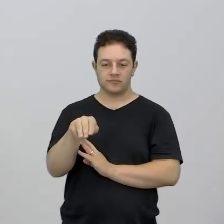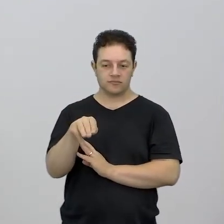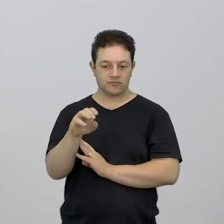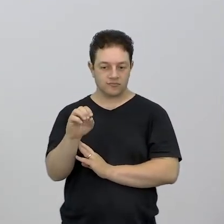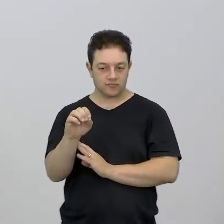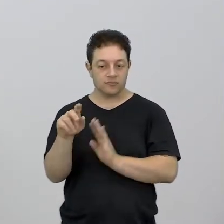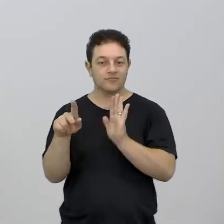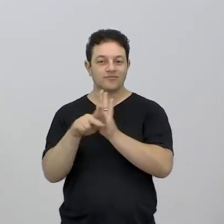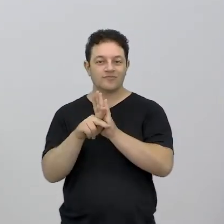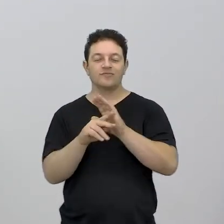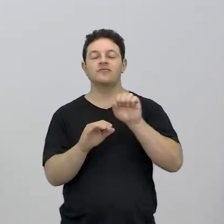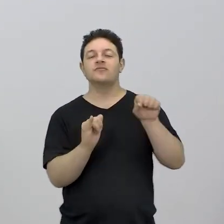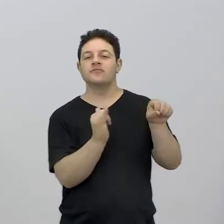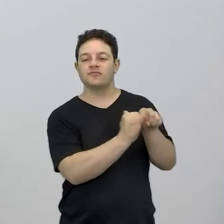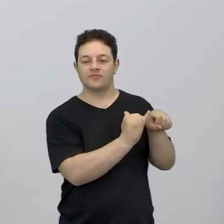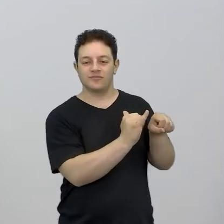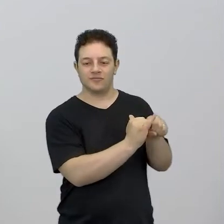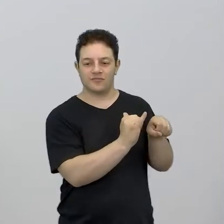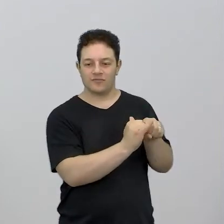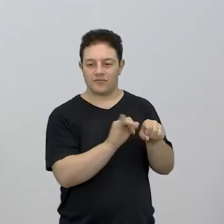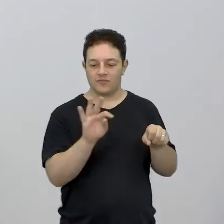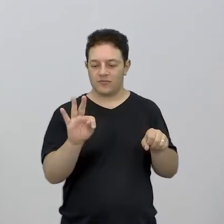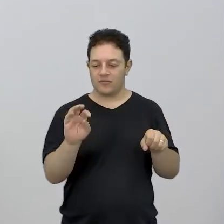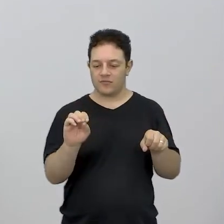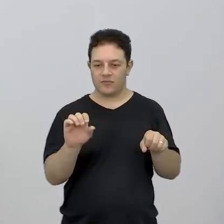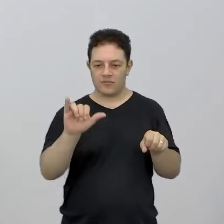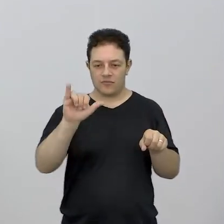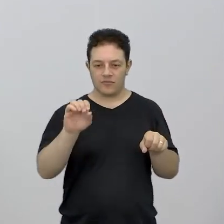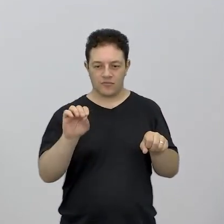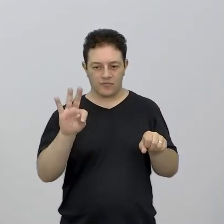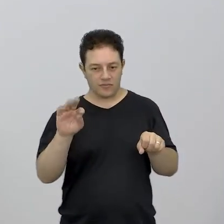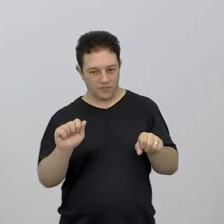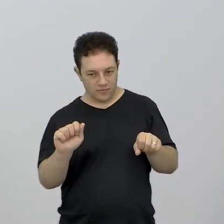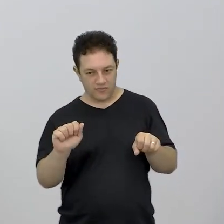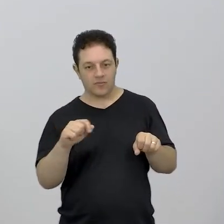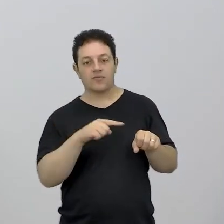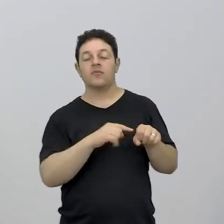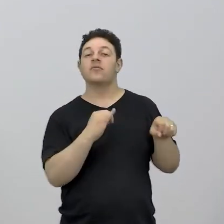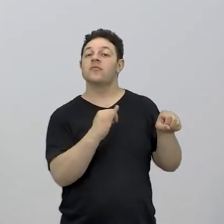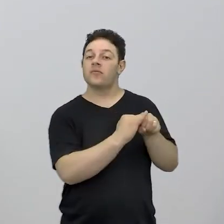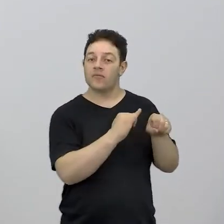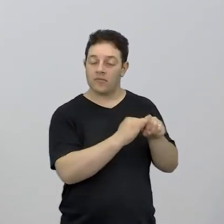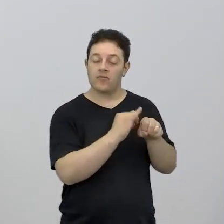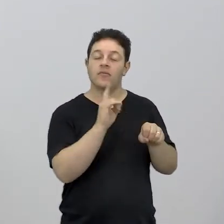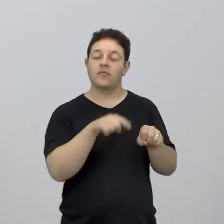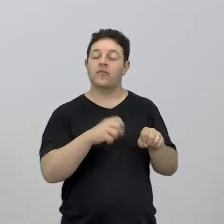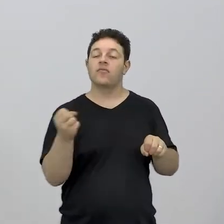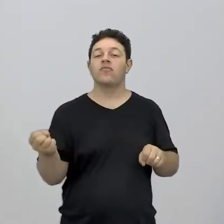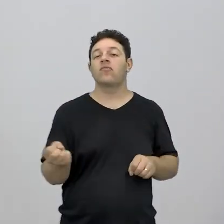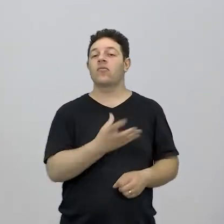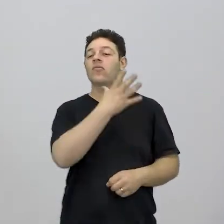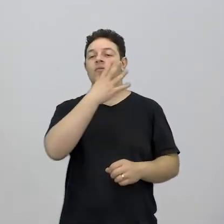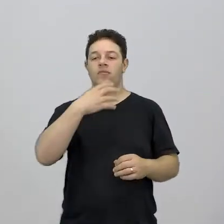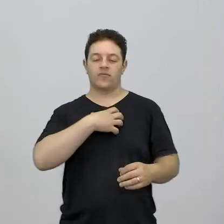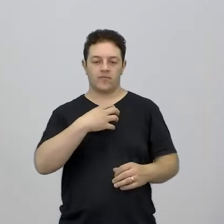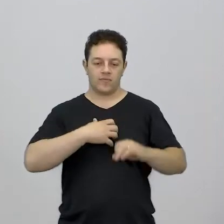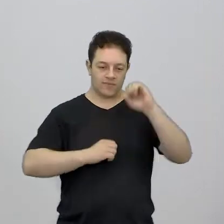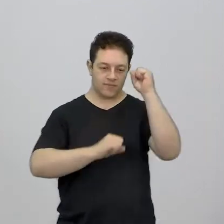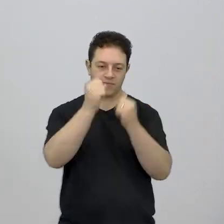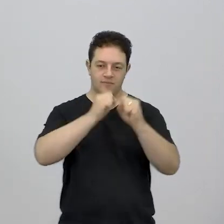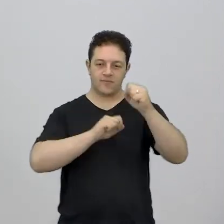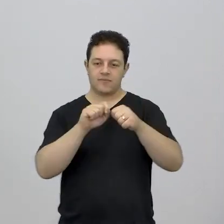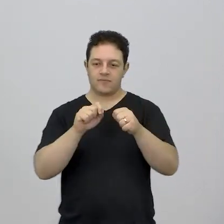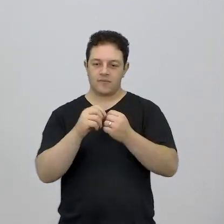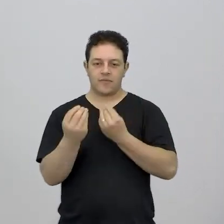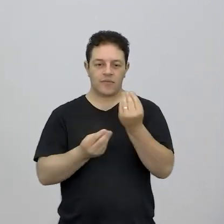não o Taylorismo, o Taylorismo é o que eu falei antes, né? O toyotismo se tornou, então, um novo modelo no qual havia